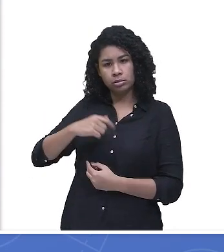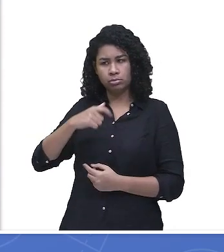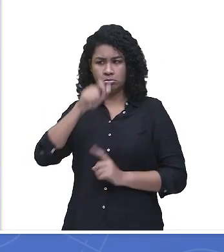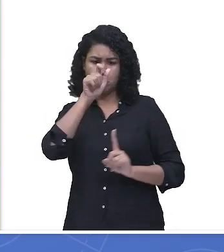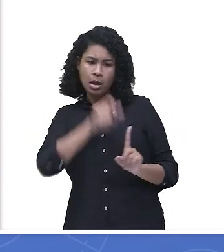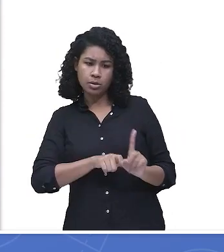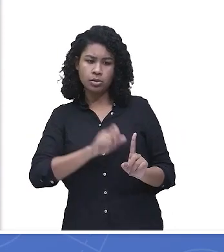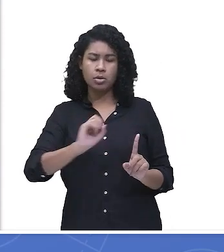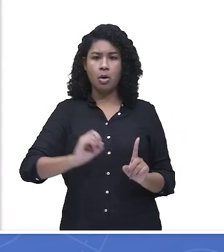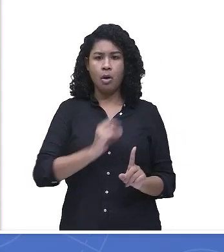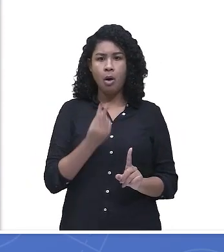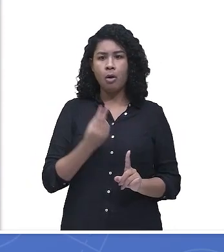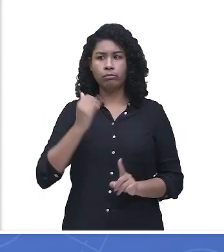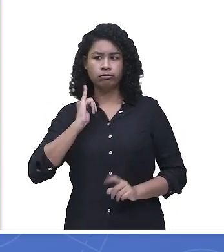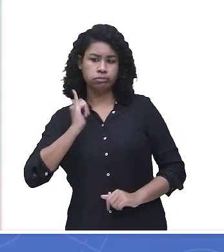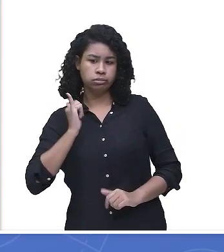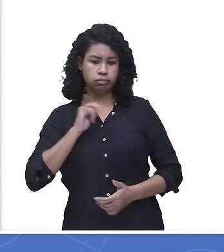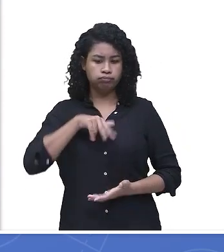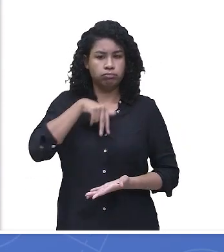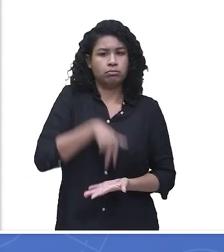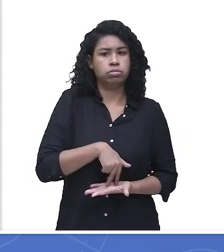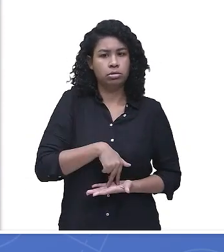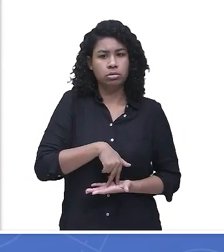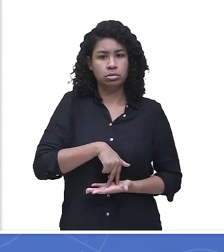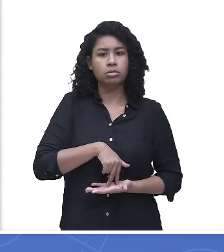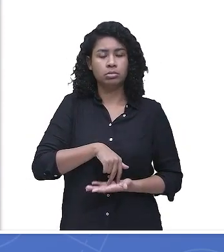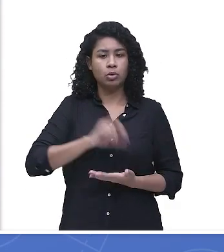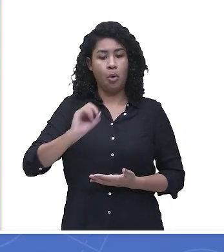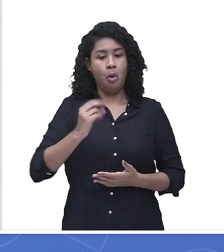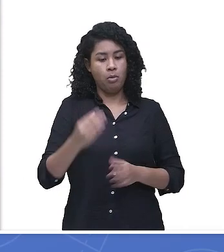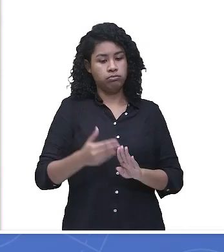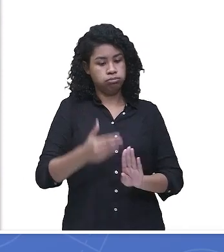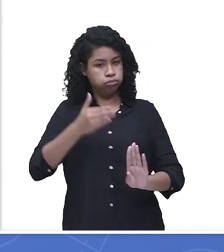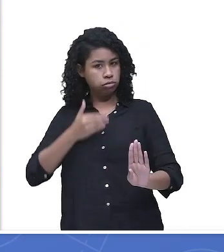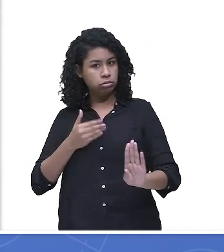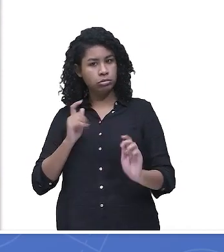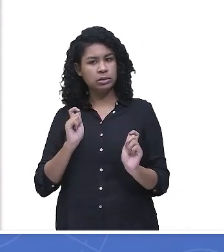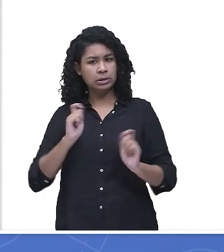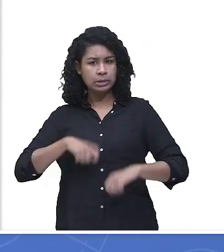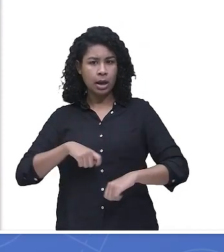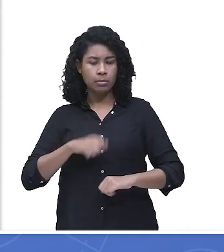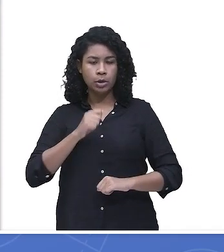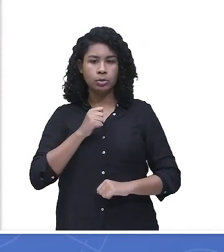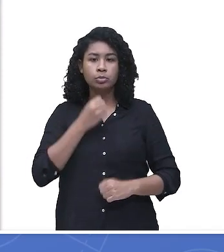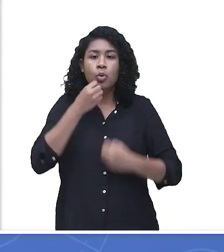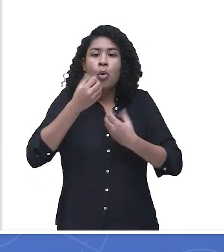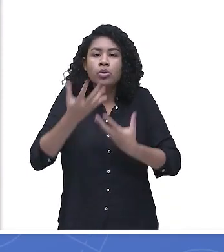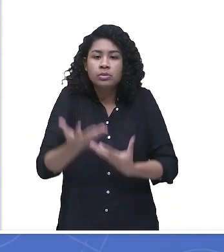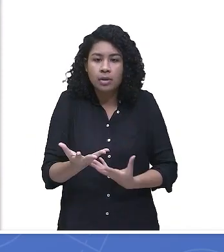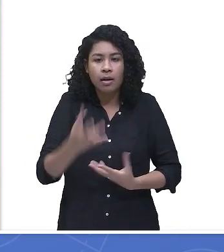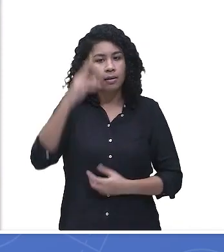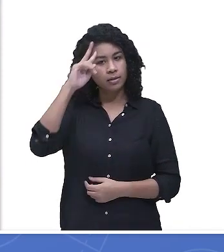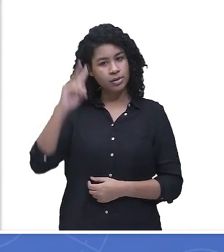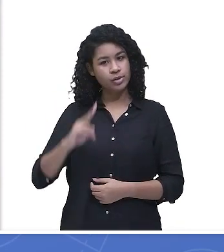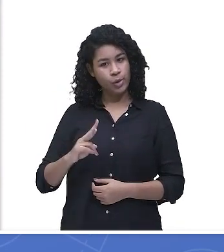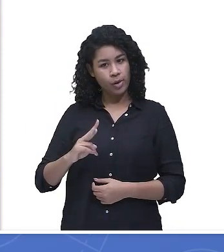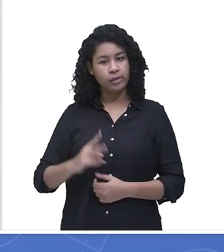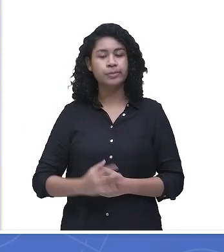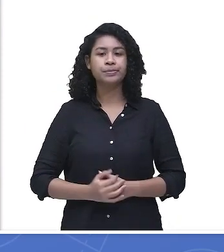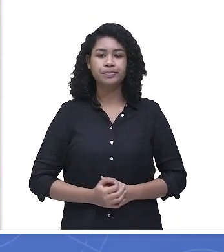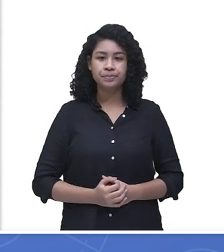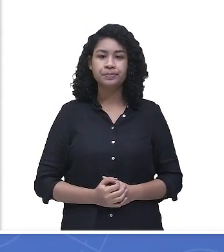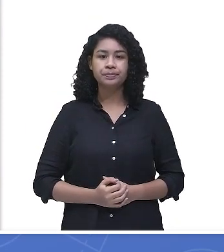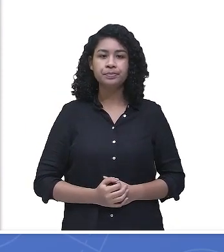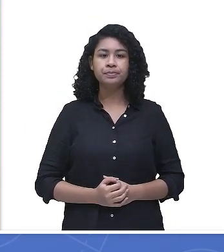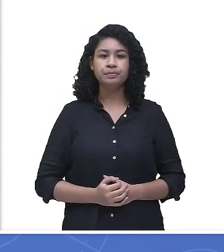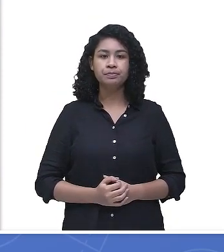que exatamente quando ele faz uso do discurso indireto livre, certo? Agora, nós vamos ter também,